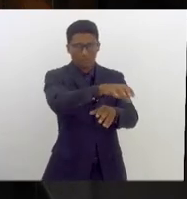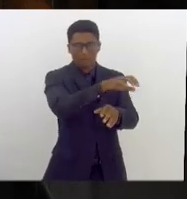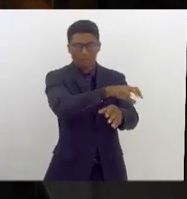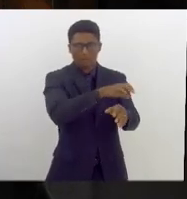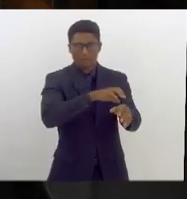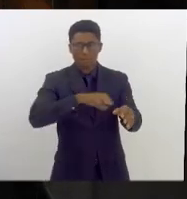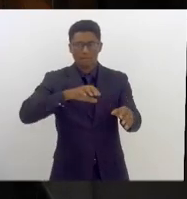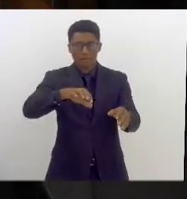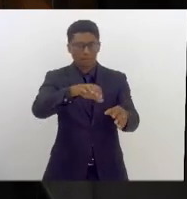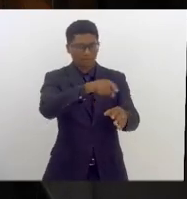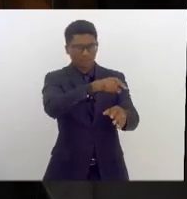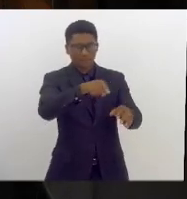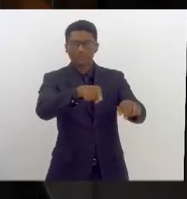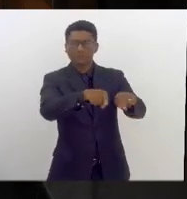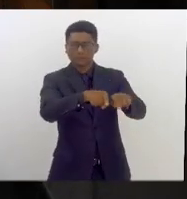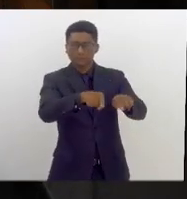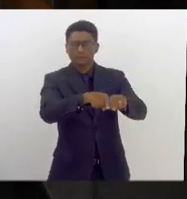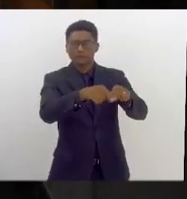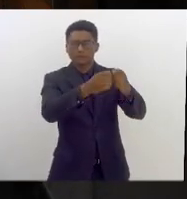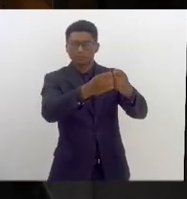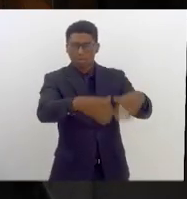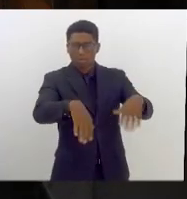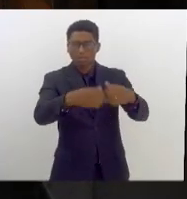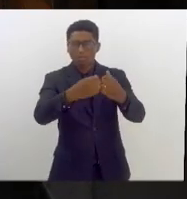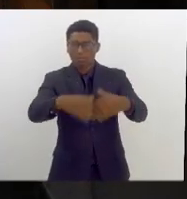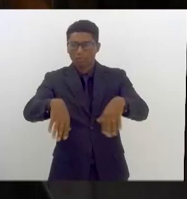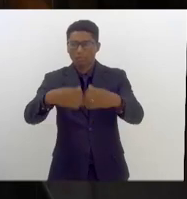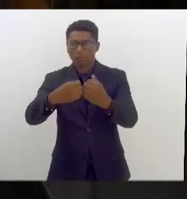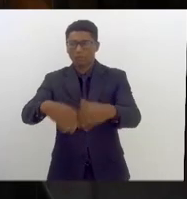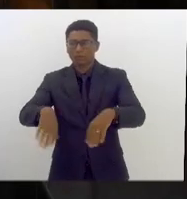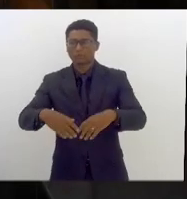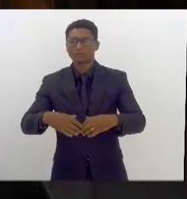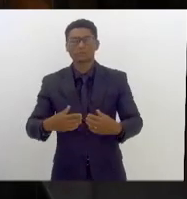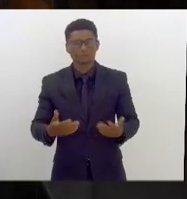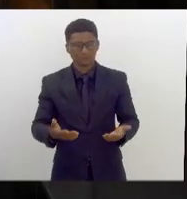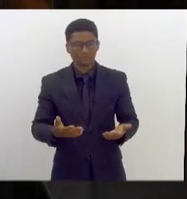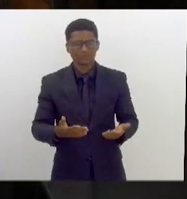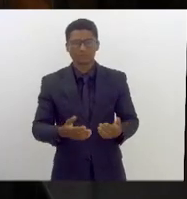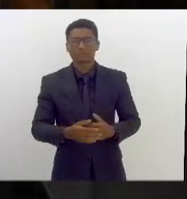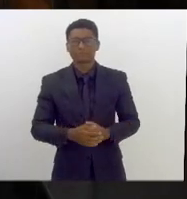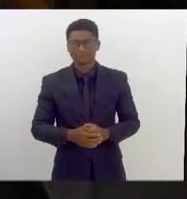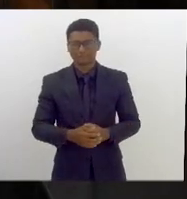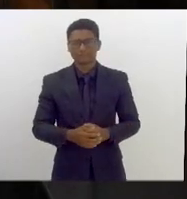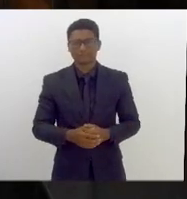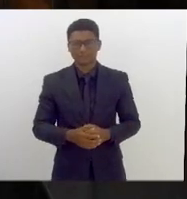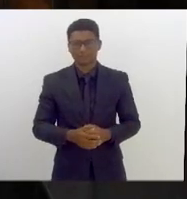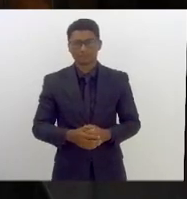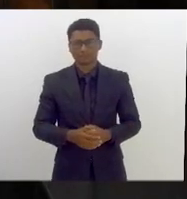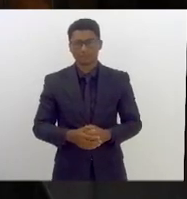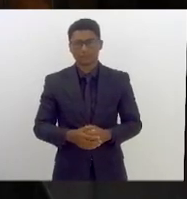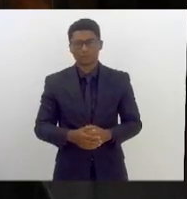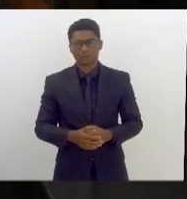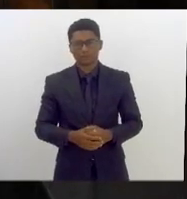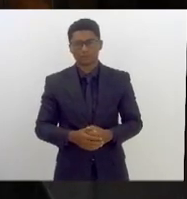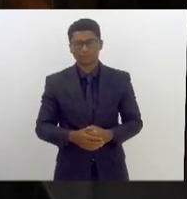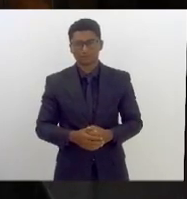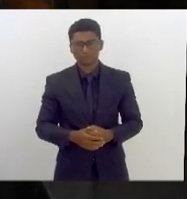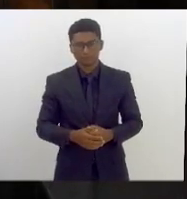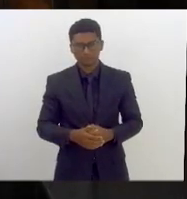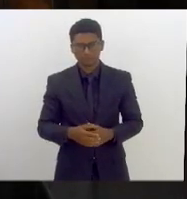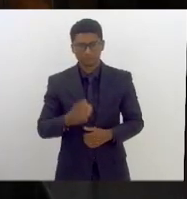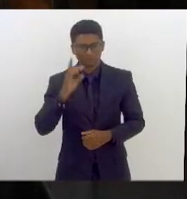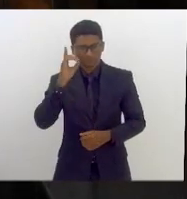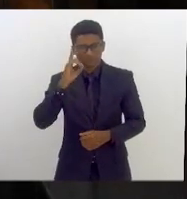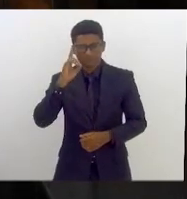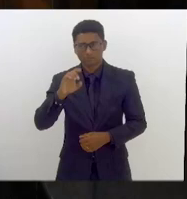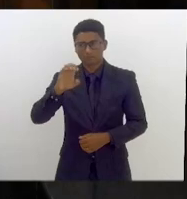deteriorado pela ausência de drenagem na via permanente. O deputado Eliomar